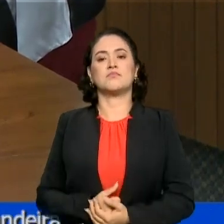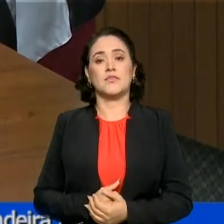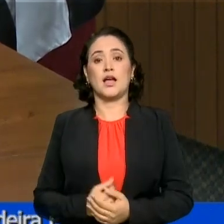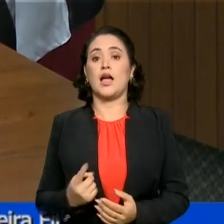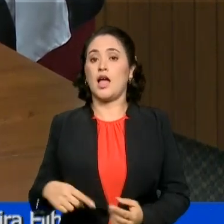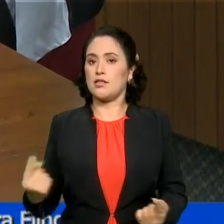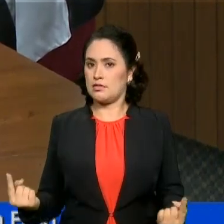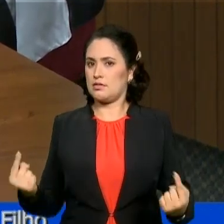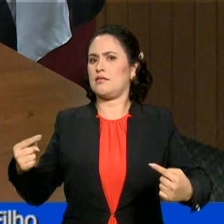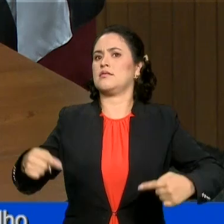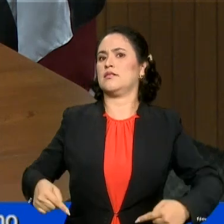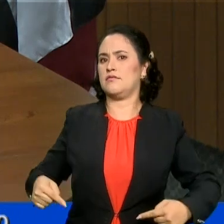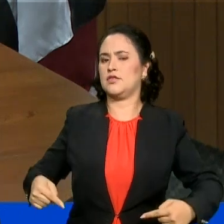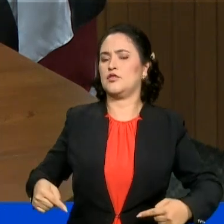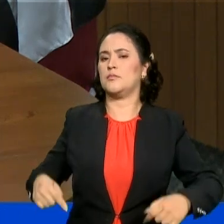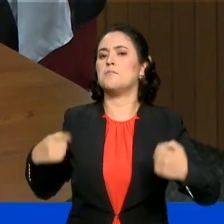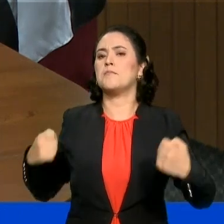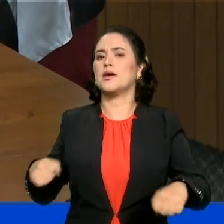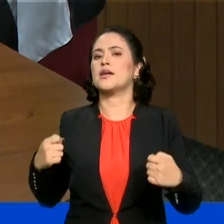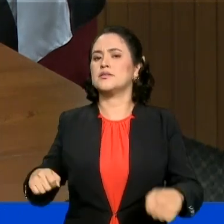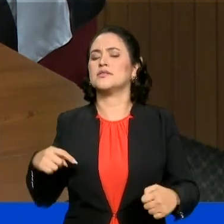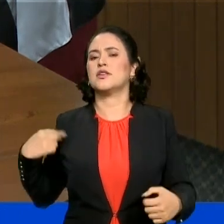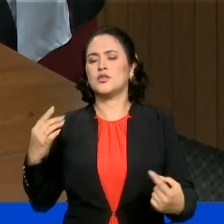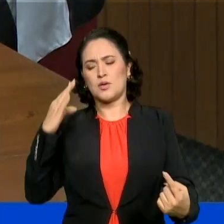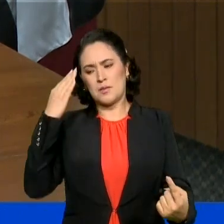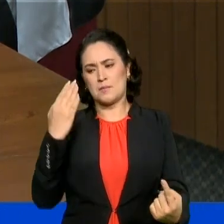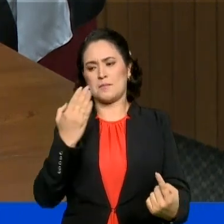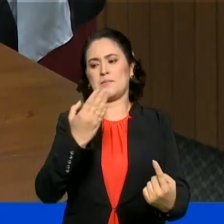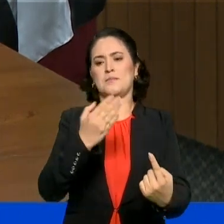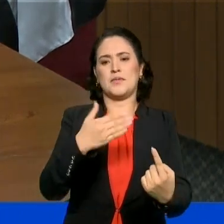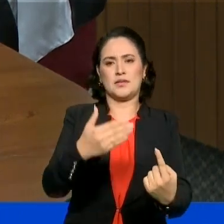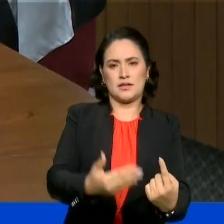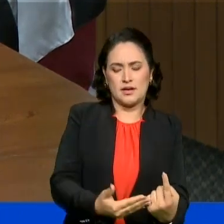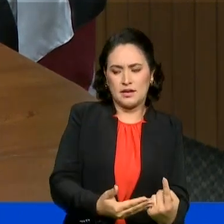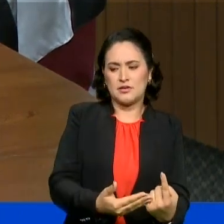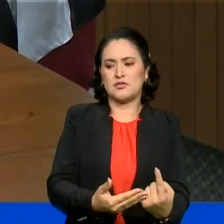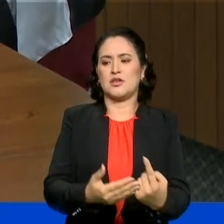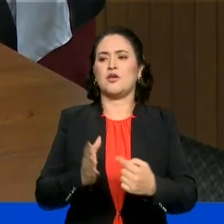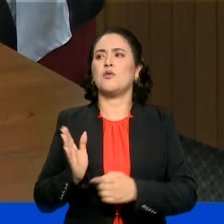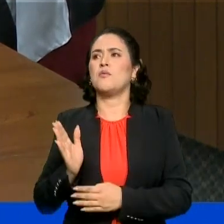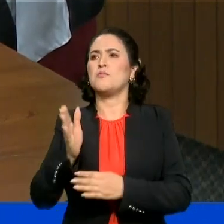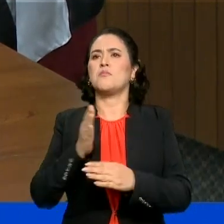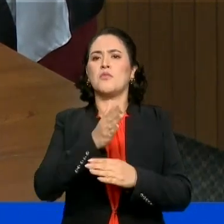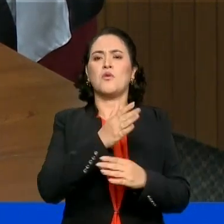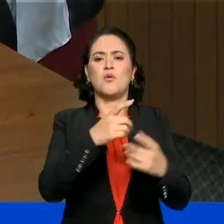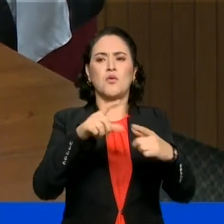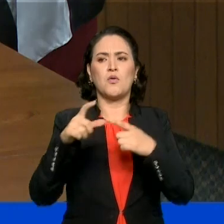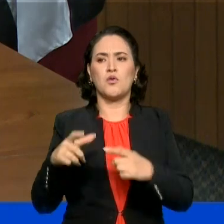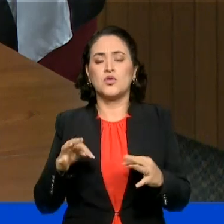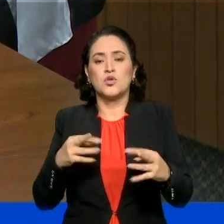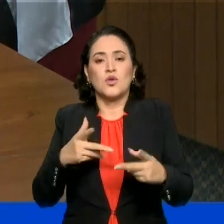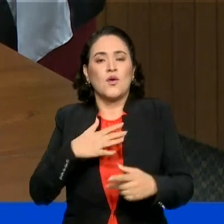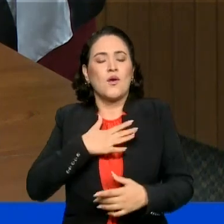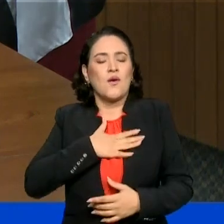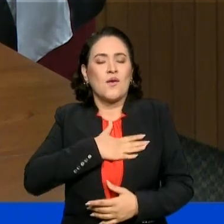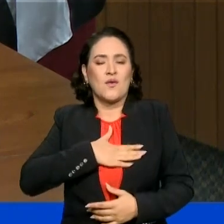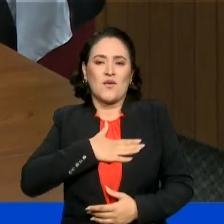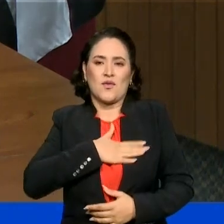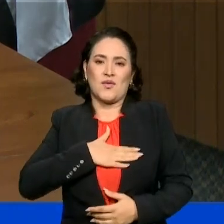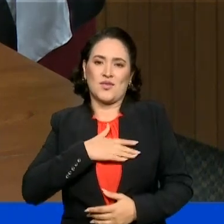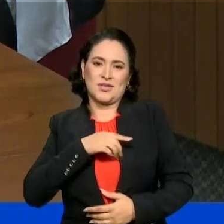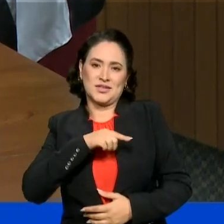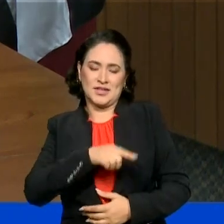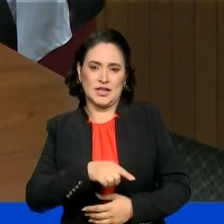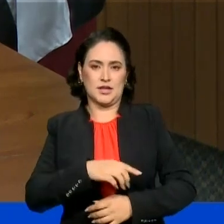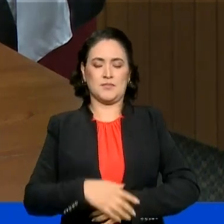as nossas homenagens. Aparício, por onde passa, é muito querido. Esse plenário fala por si só. Já fiz aqui, nos